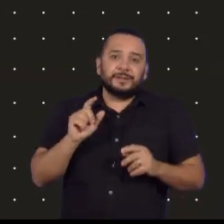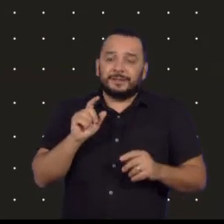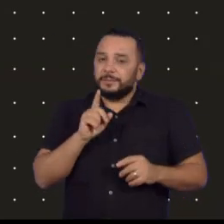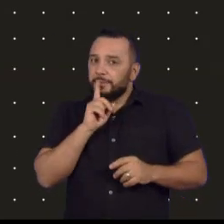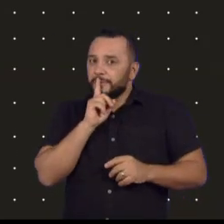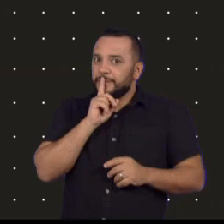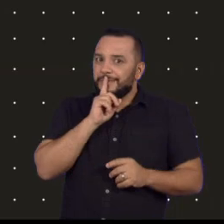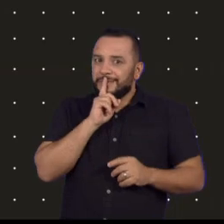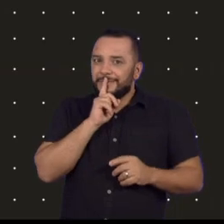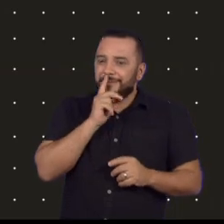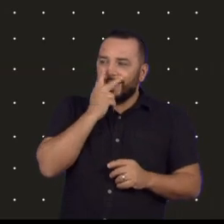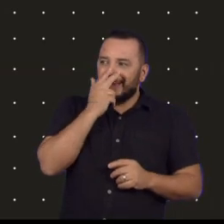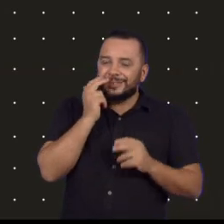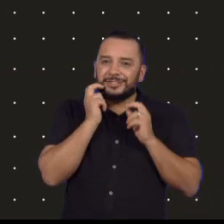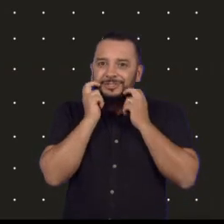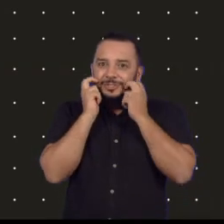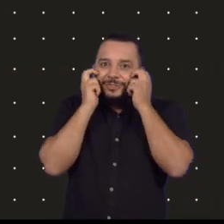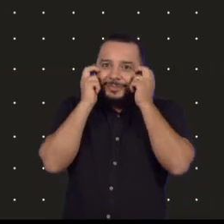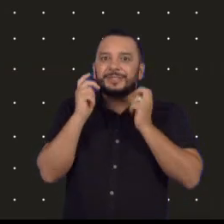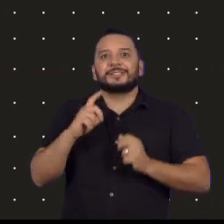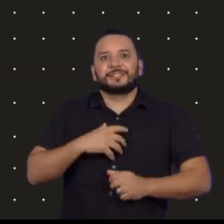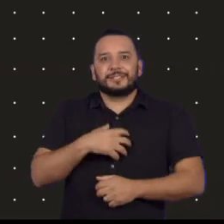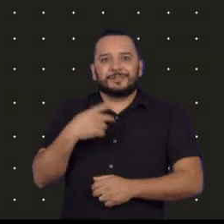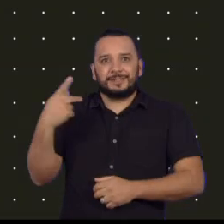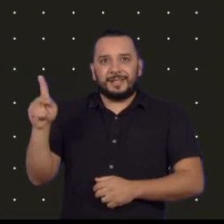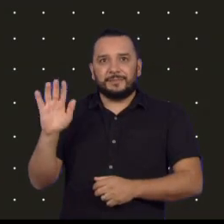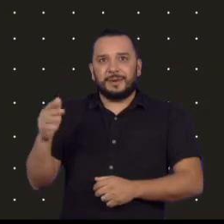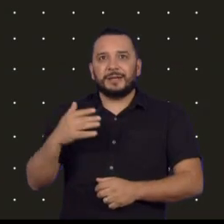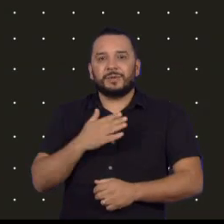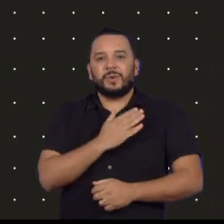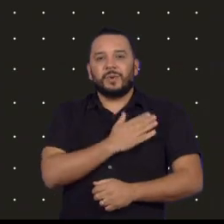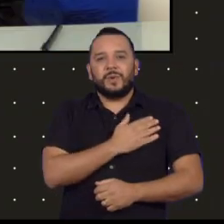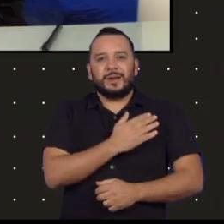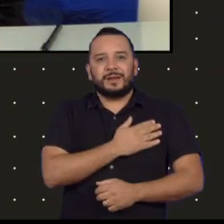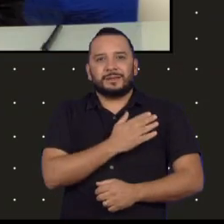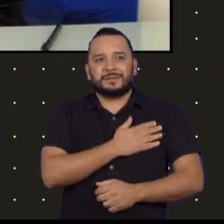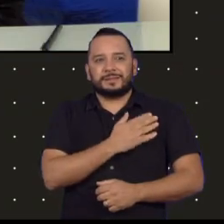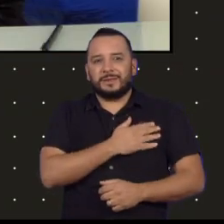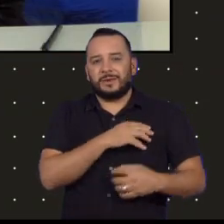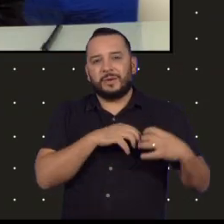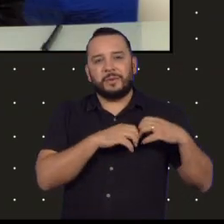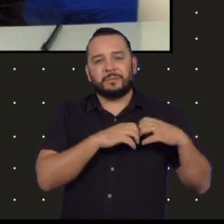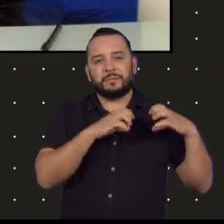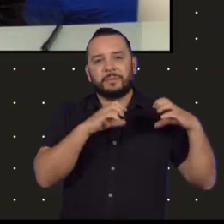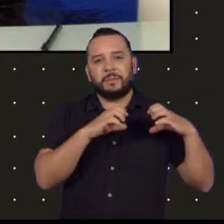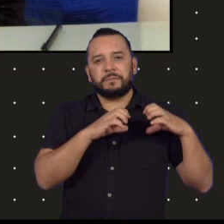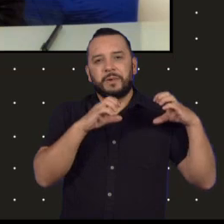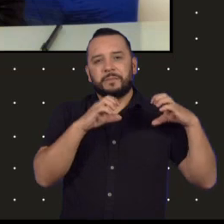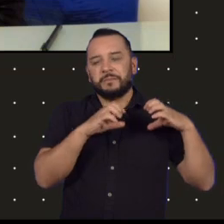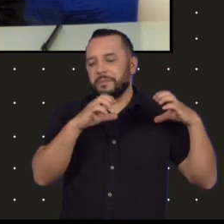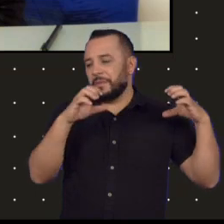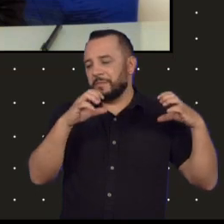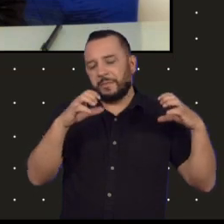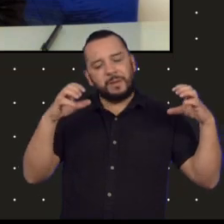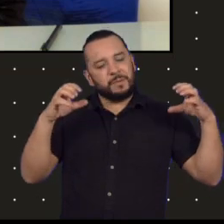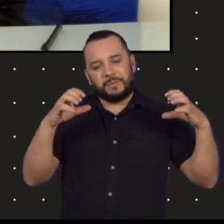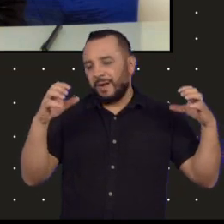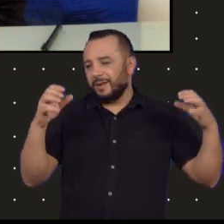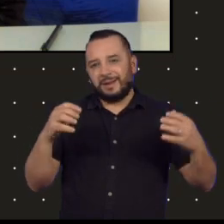porque ela é tímida. Ela tem um coração tão grande, uma alma tão linda, que pra mim é um privilégio